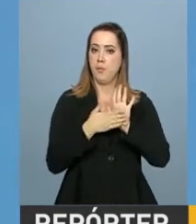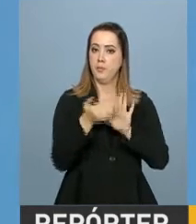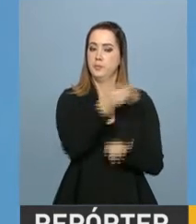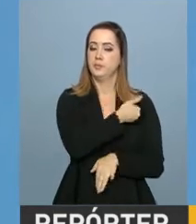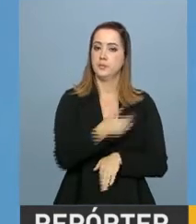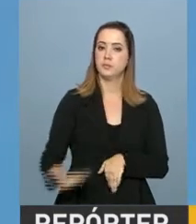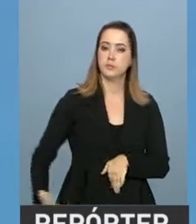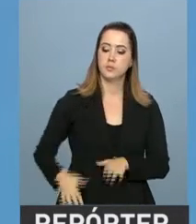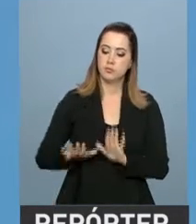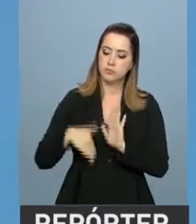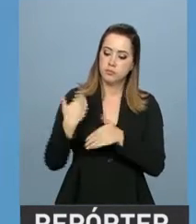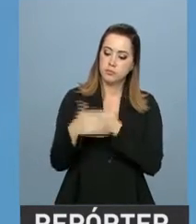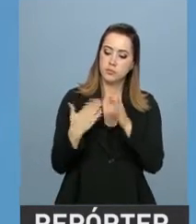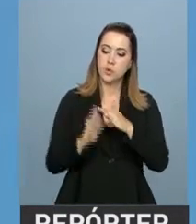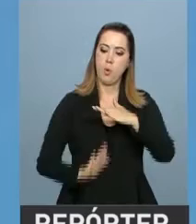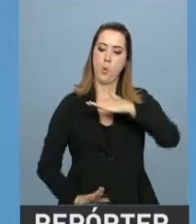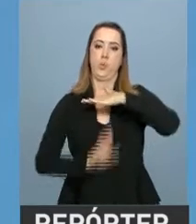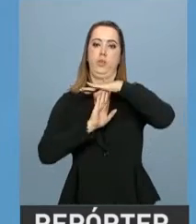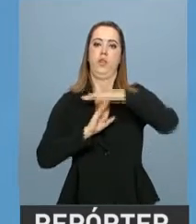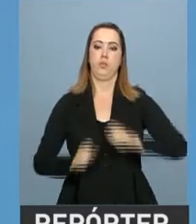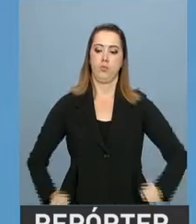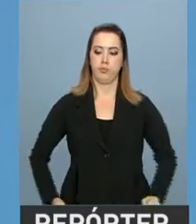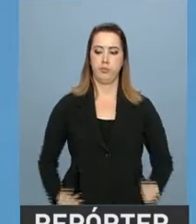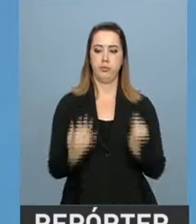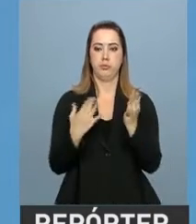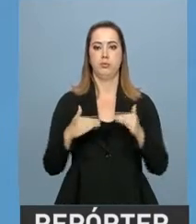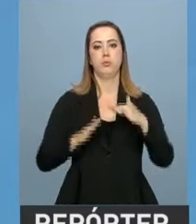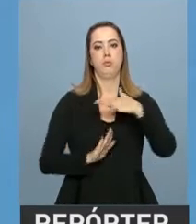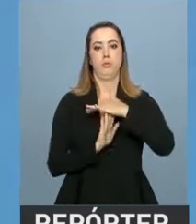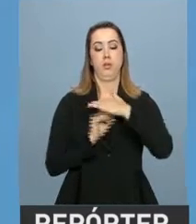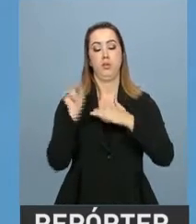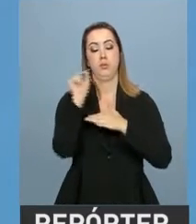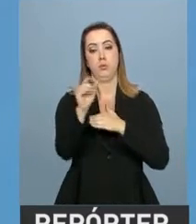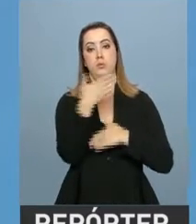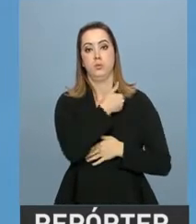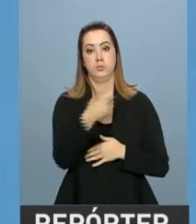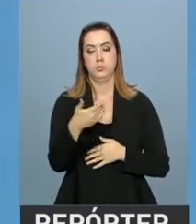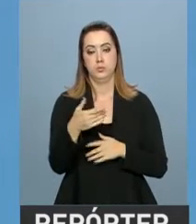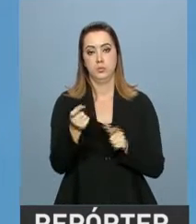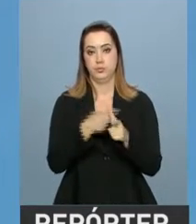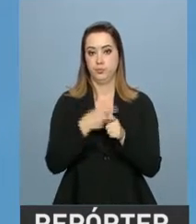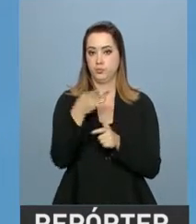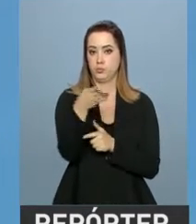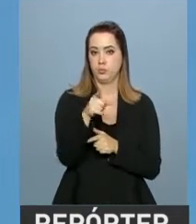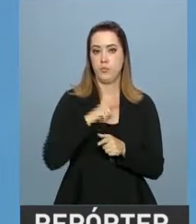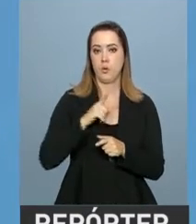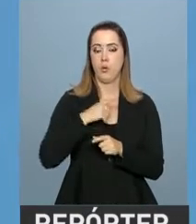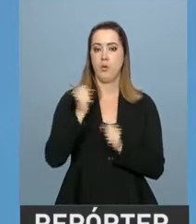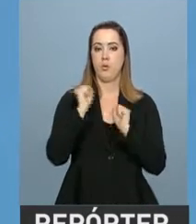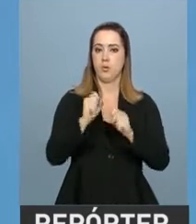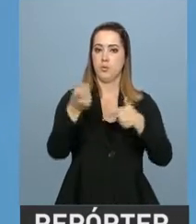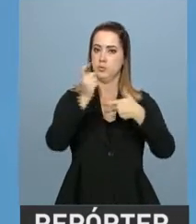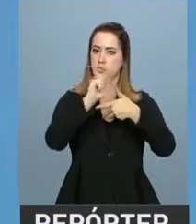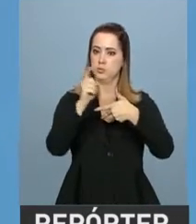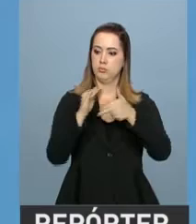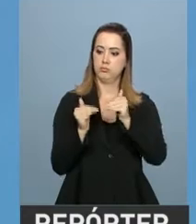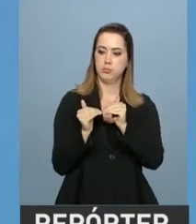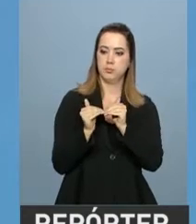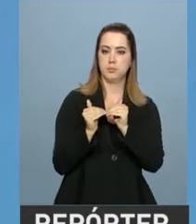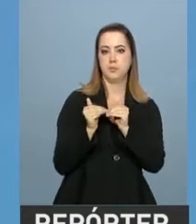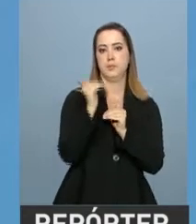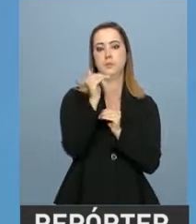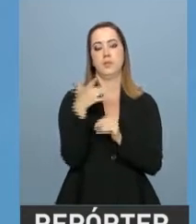leva em conta o teto para os gastos públicos e destacou que o poder executivo aumentou a previsão de recursos para a